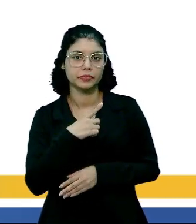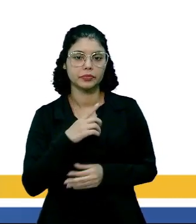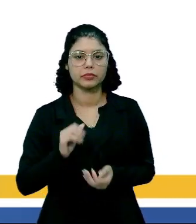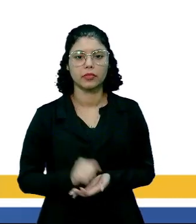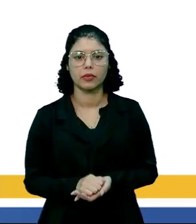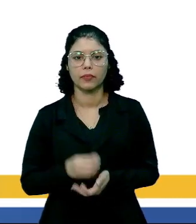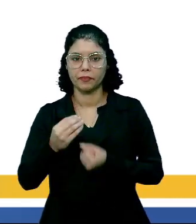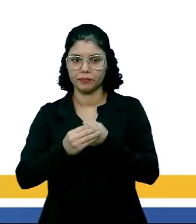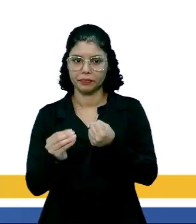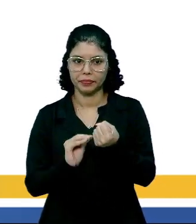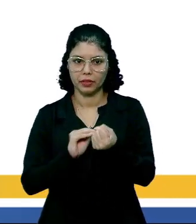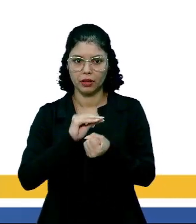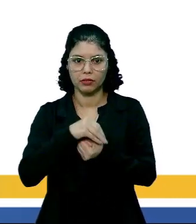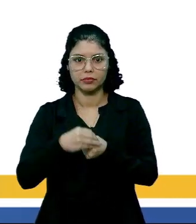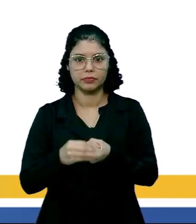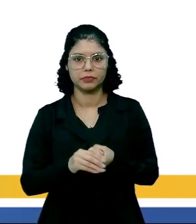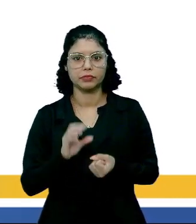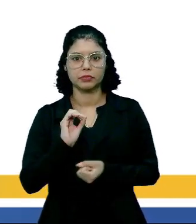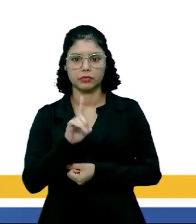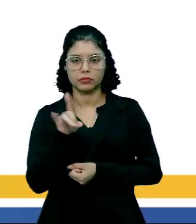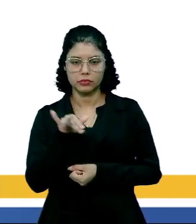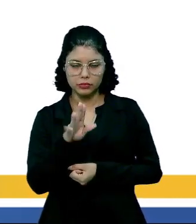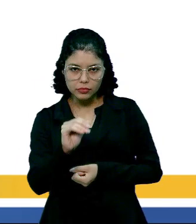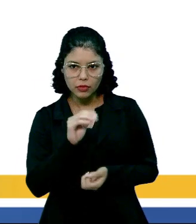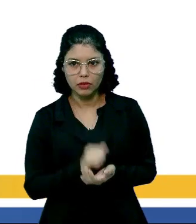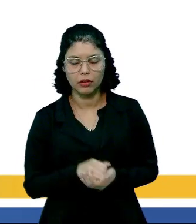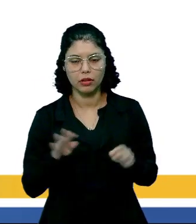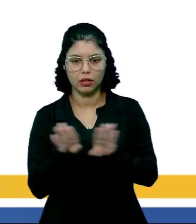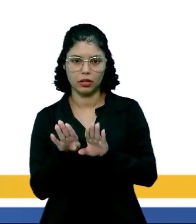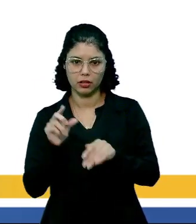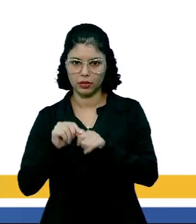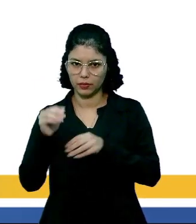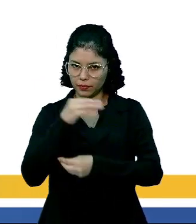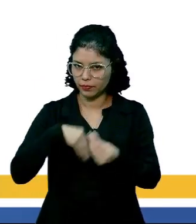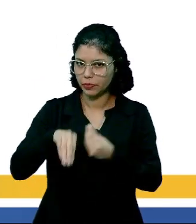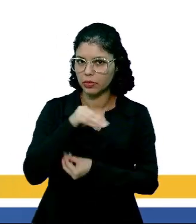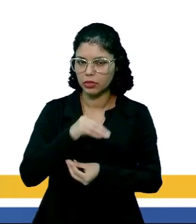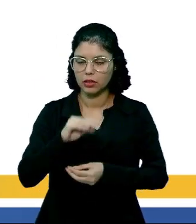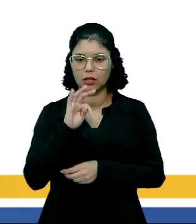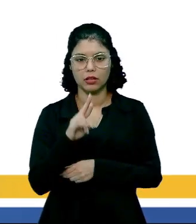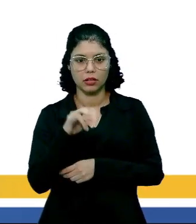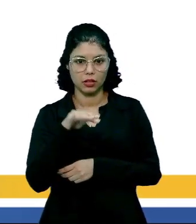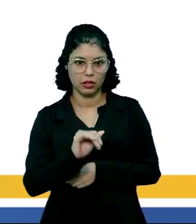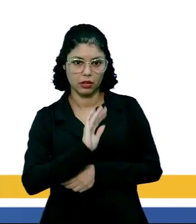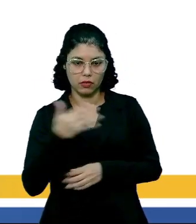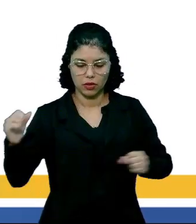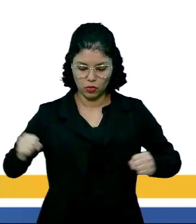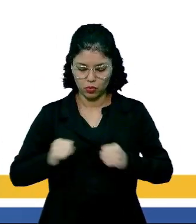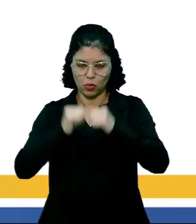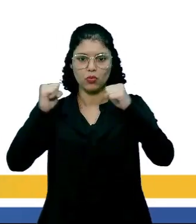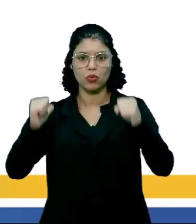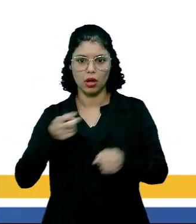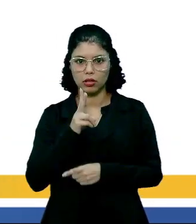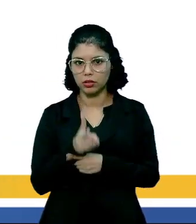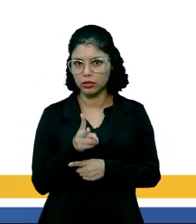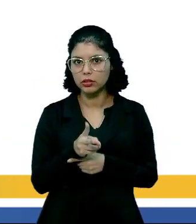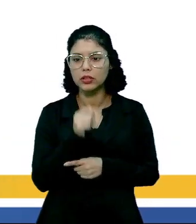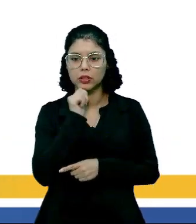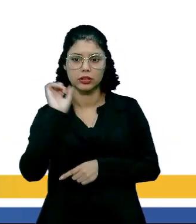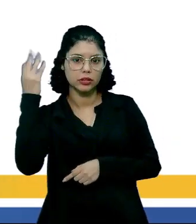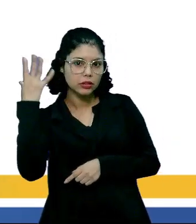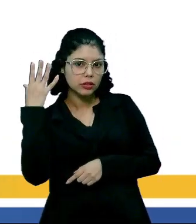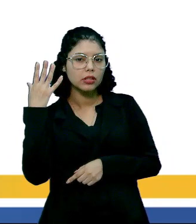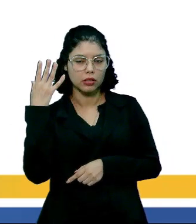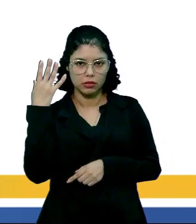tenho ali as moléculas de ozônio reagindo com monóxido de nitrogênio quando elas colidem e sendo uma colisão